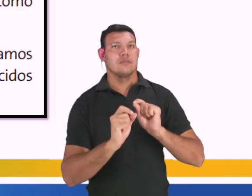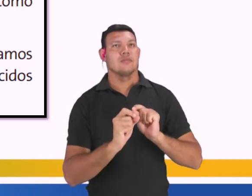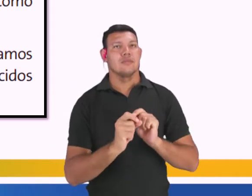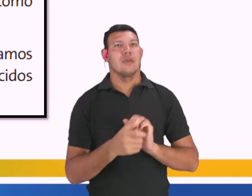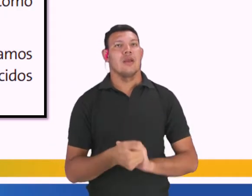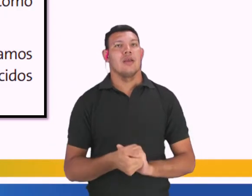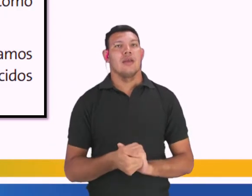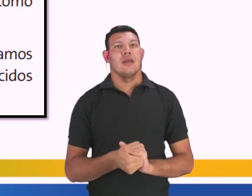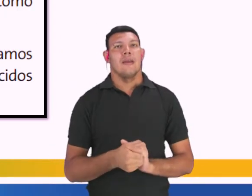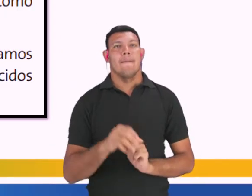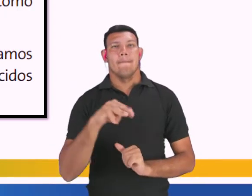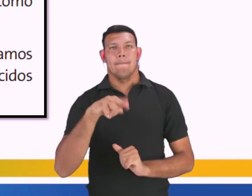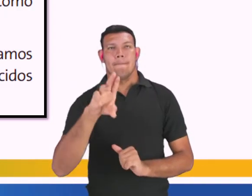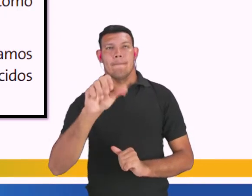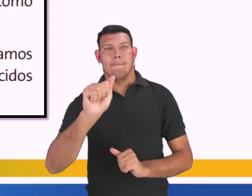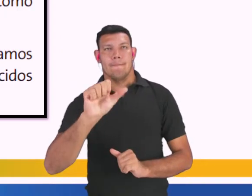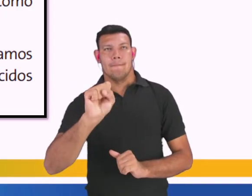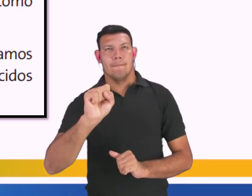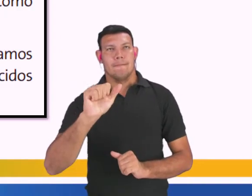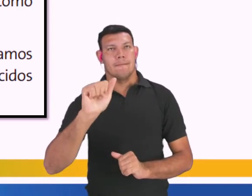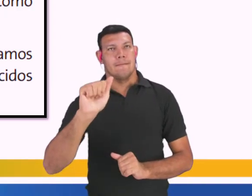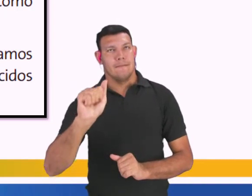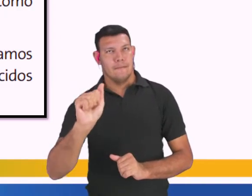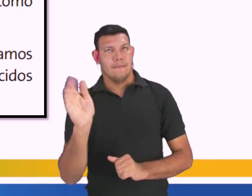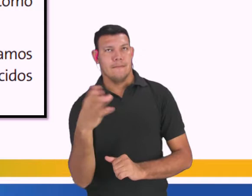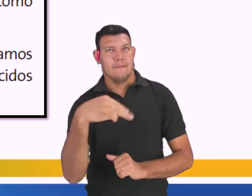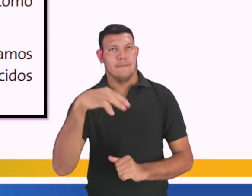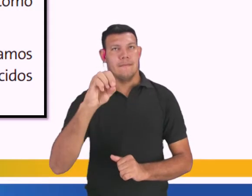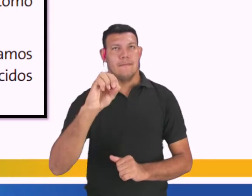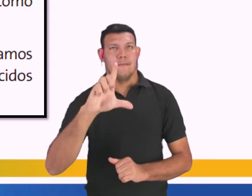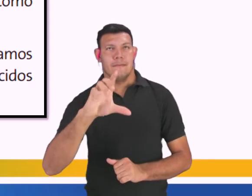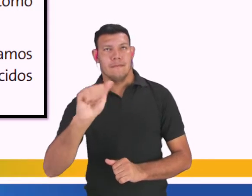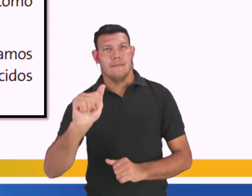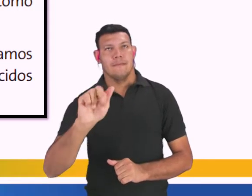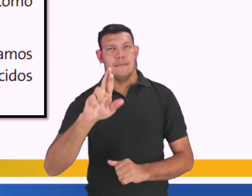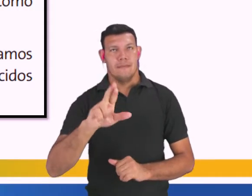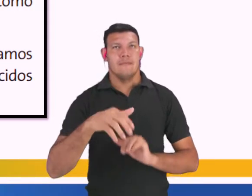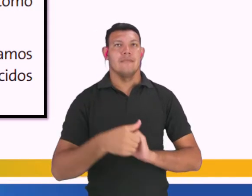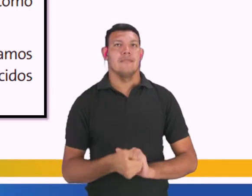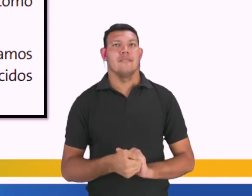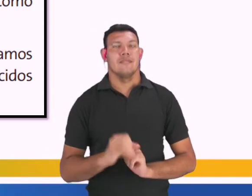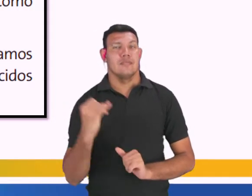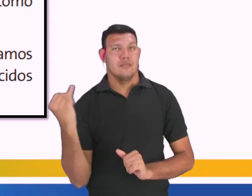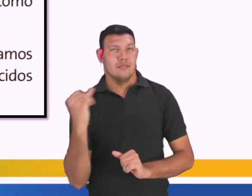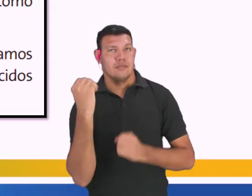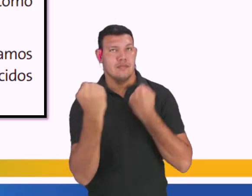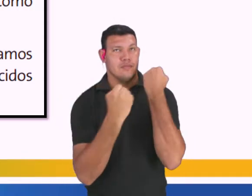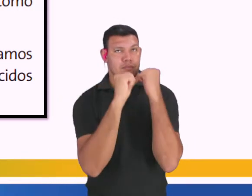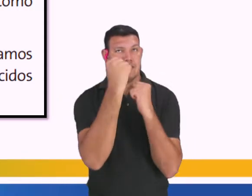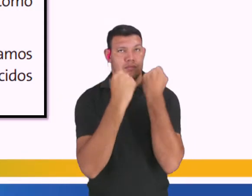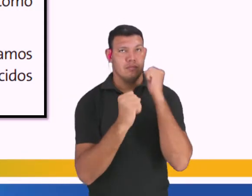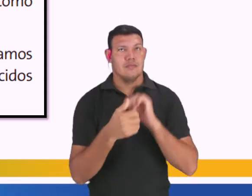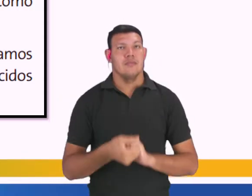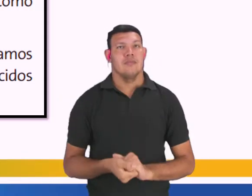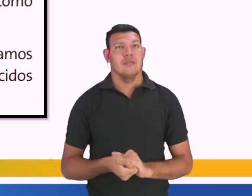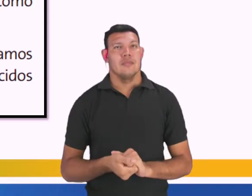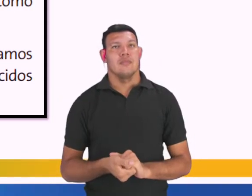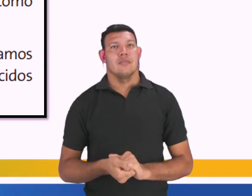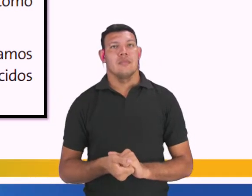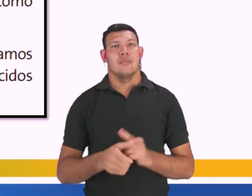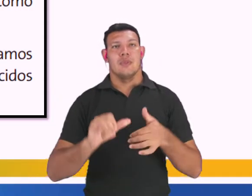né, ceras, também triésteres, óleos e gorduras, e